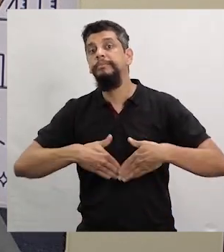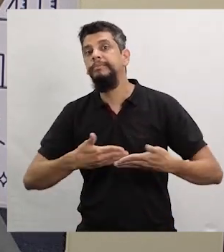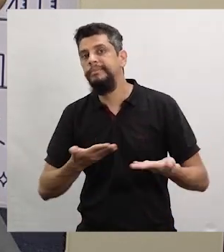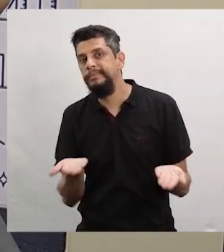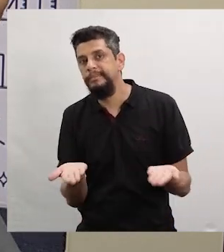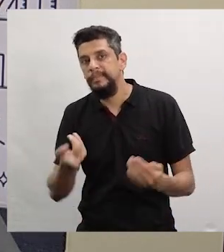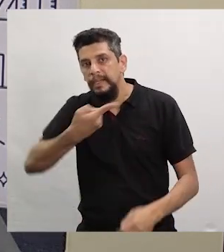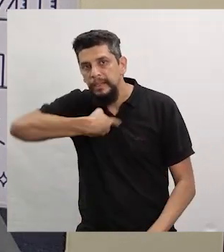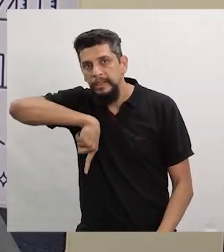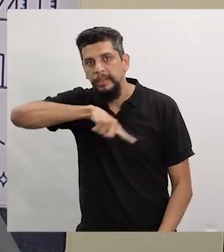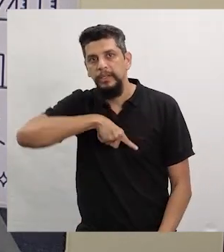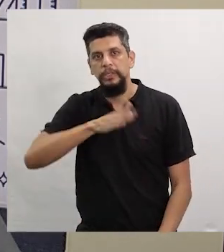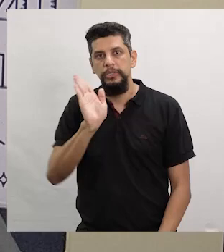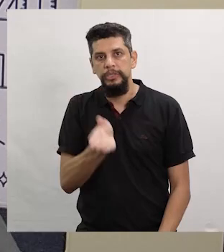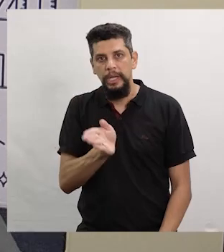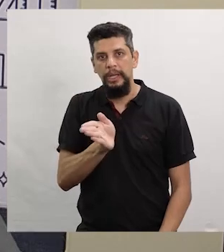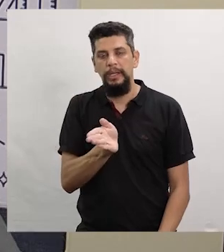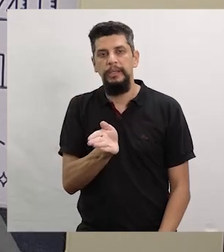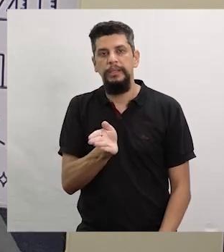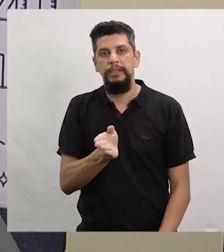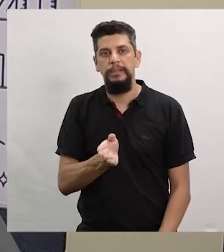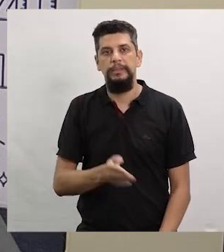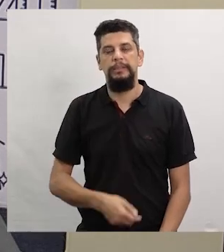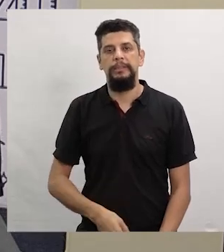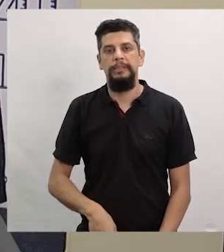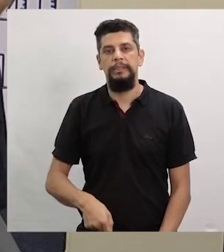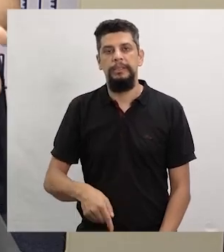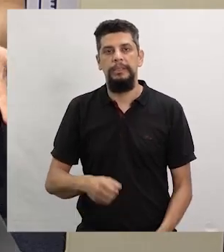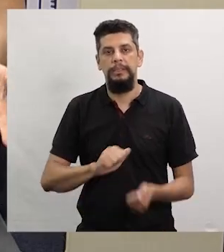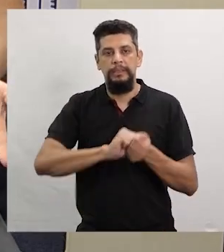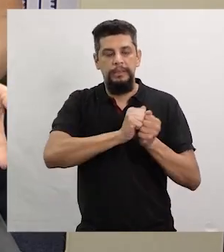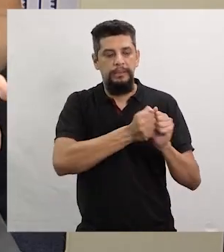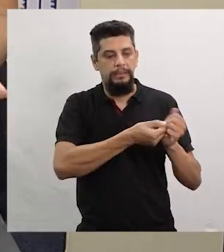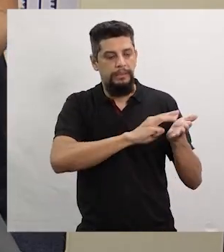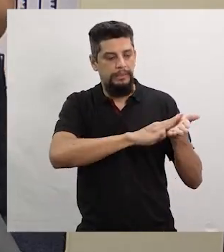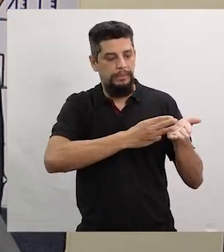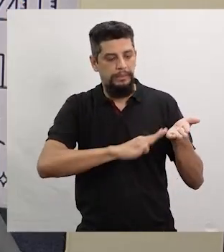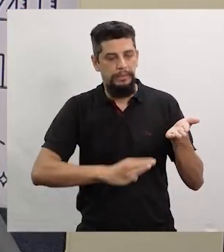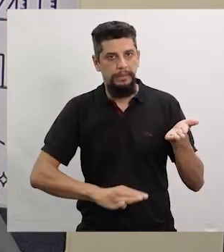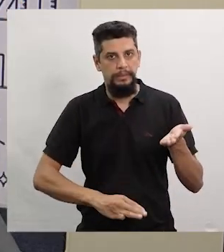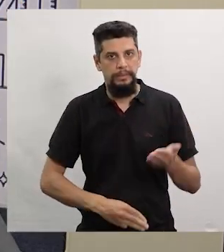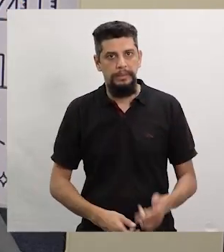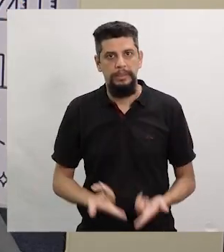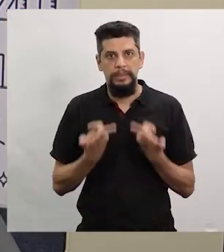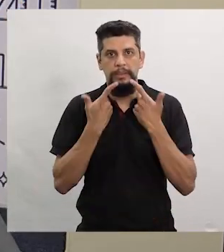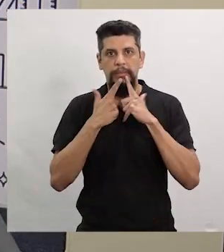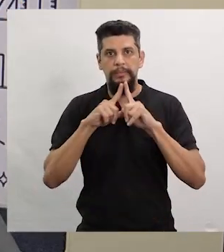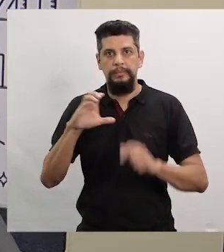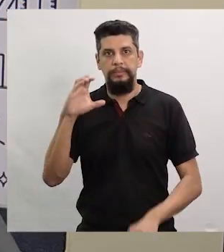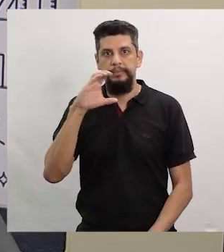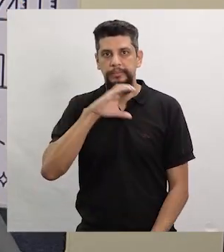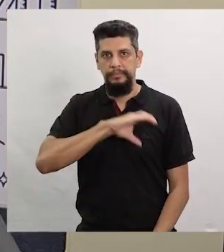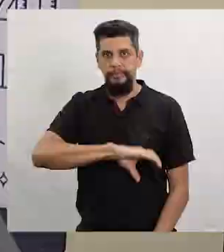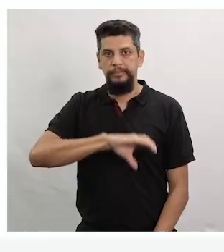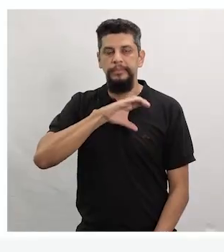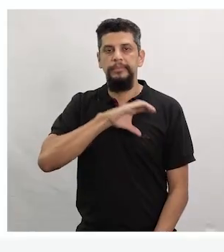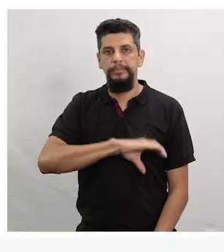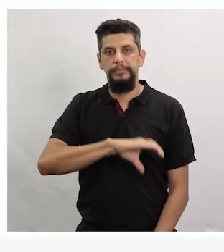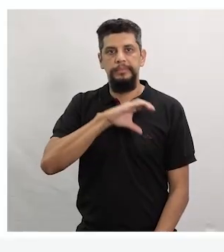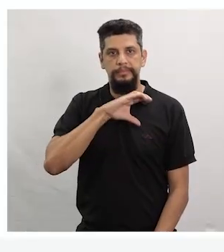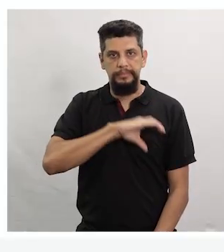aí nós já estamos na nossa adequação metodológica língua